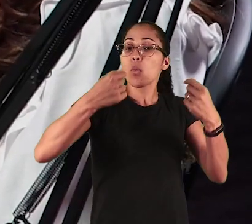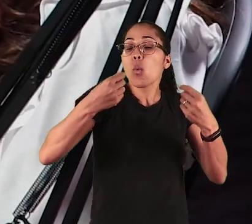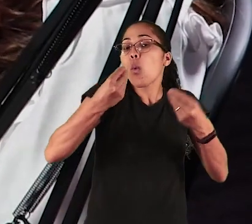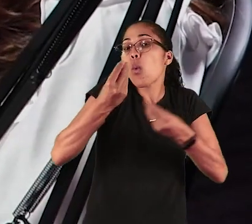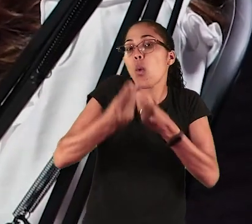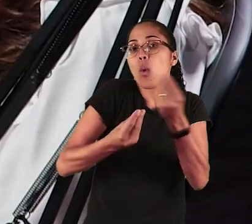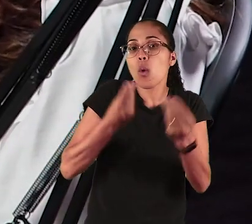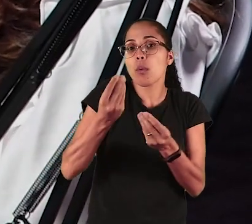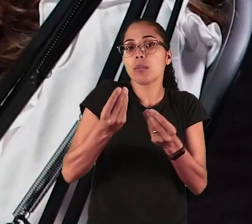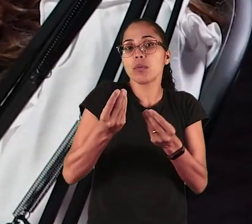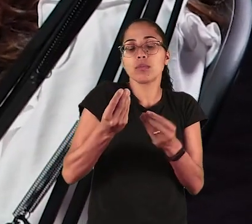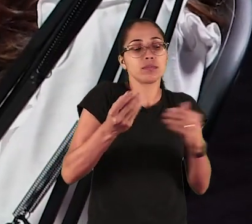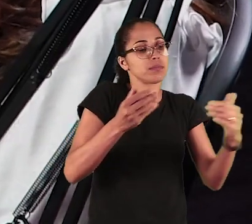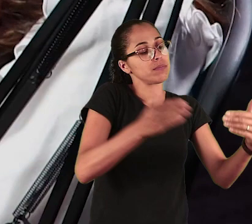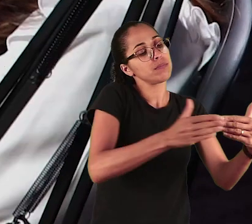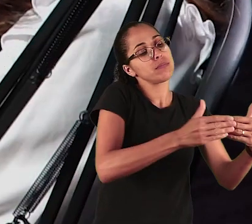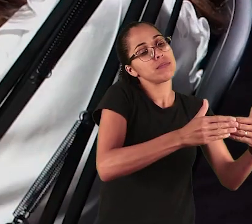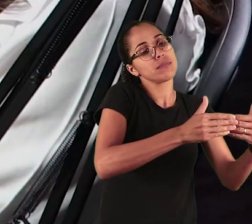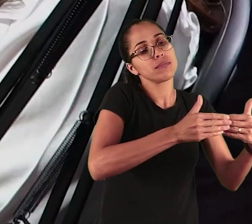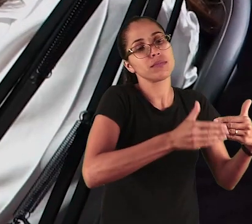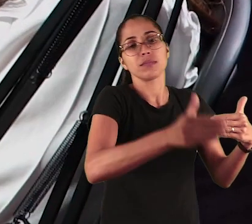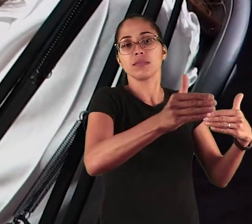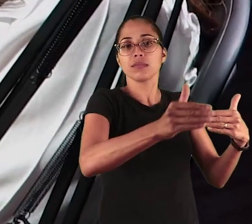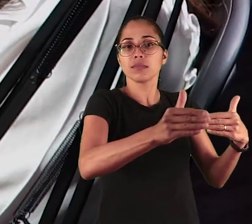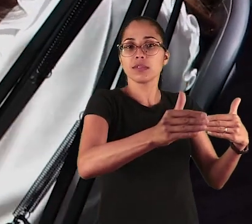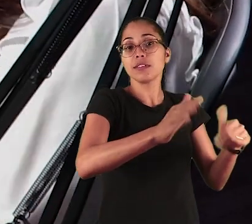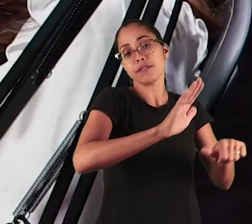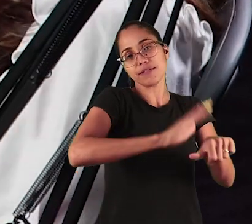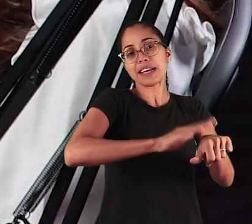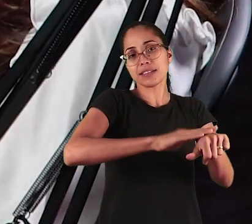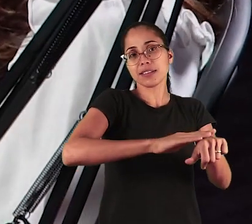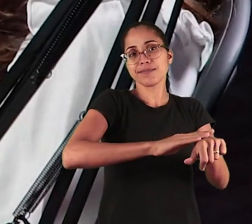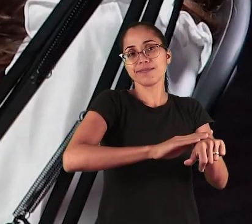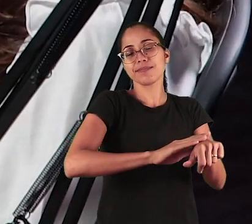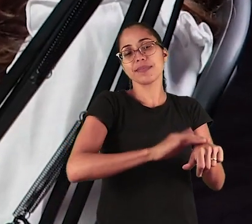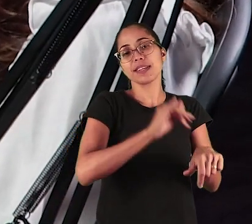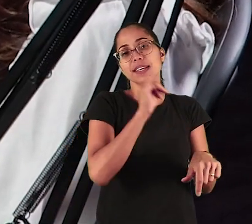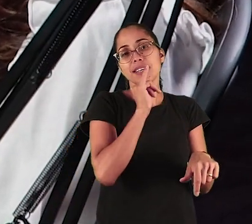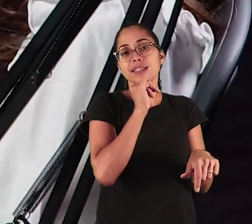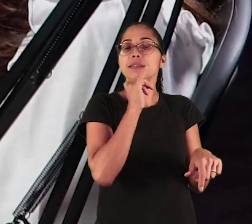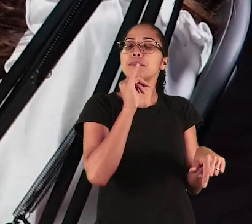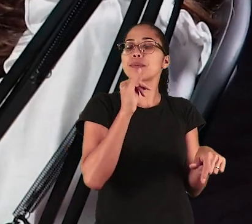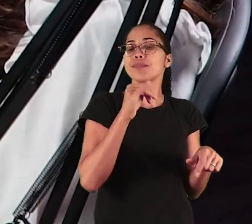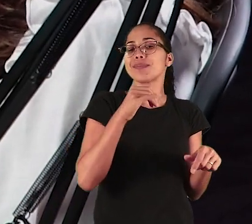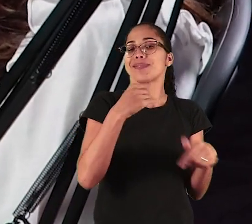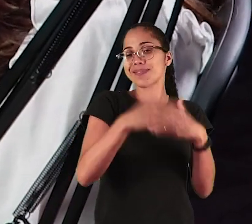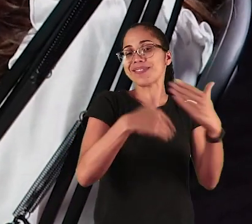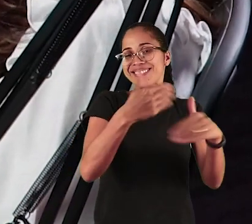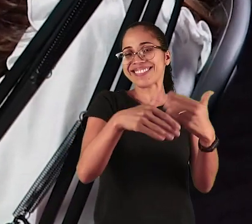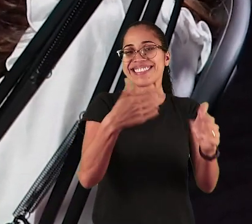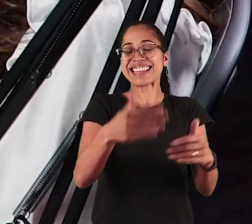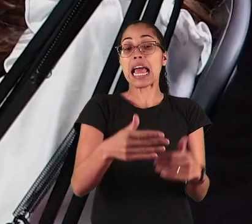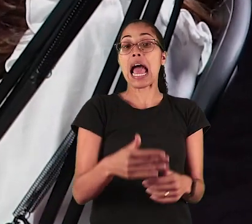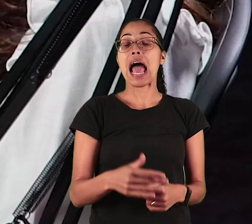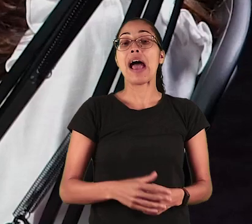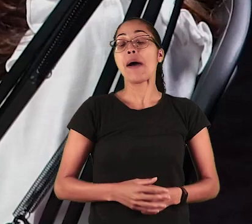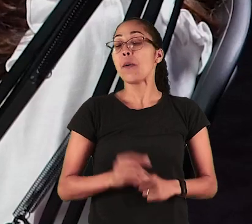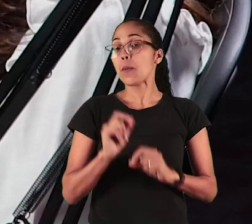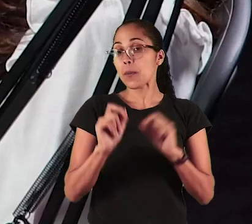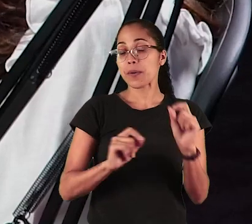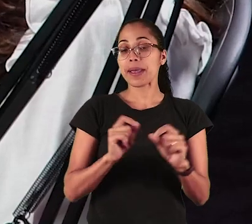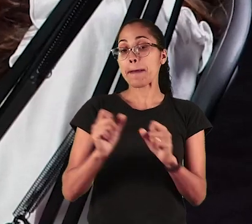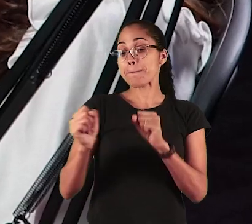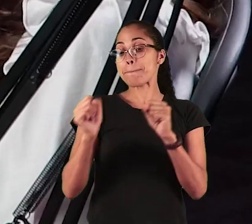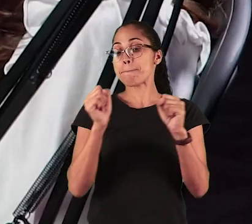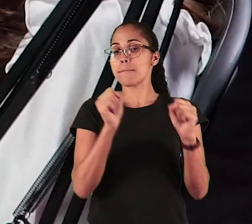gente não como é que a gente constrói daqui para cá né e eu acho que essa forma aqui é que vai trazer essa